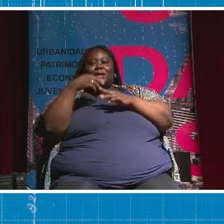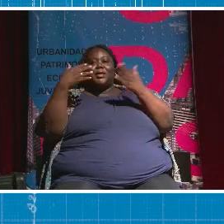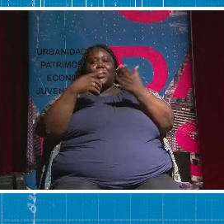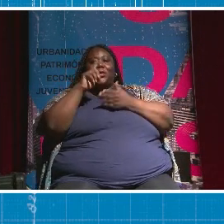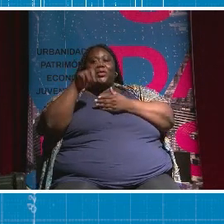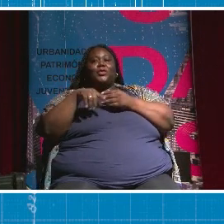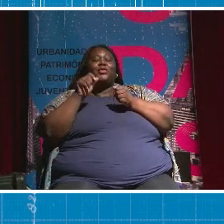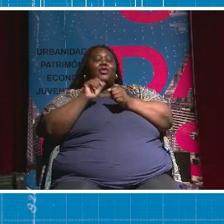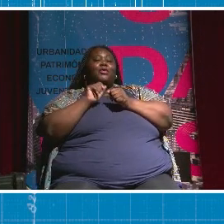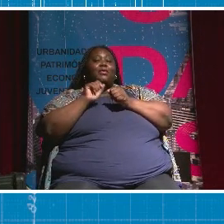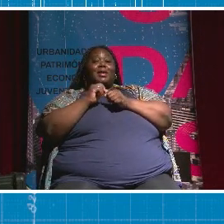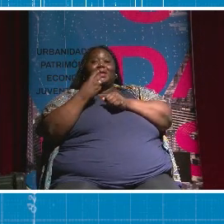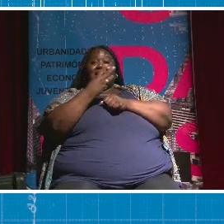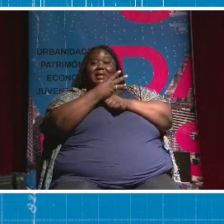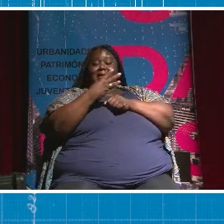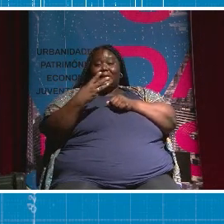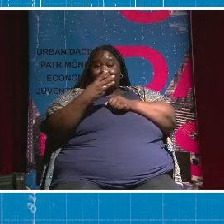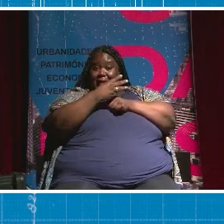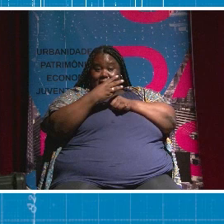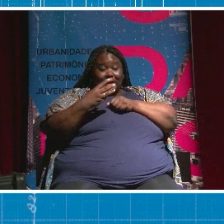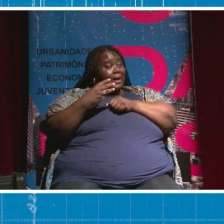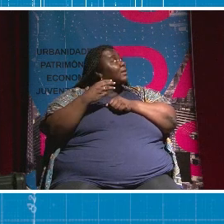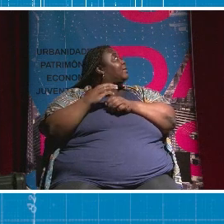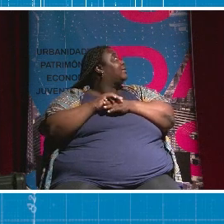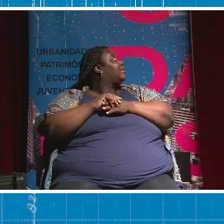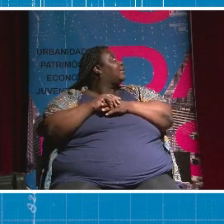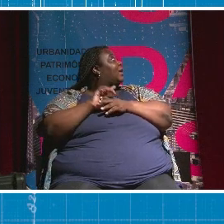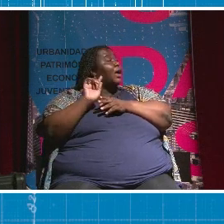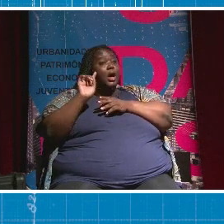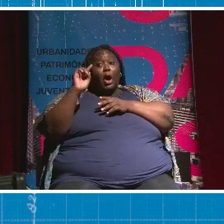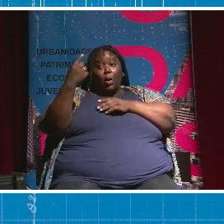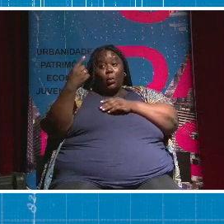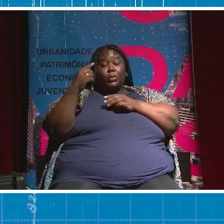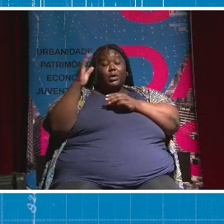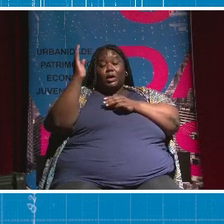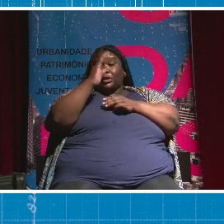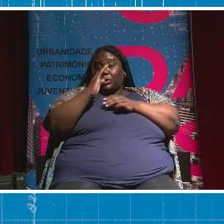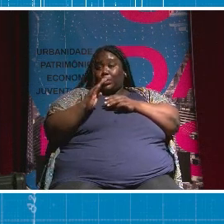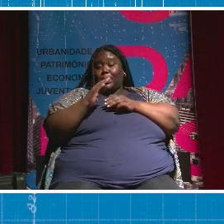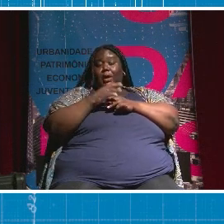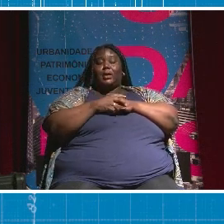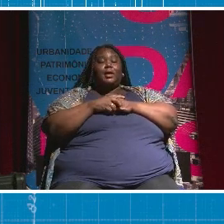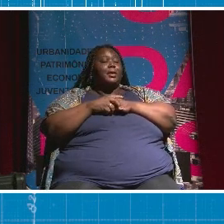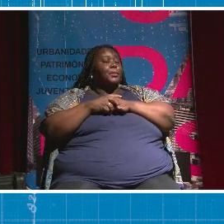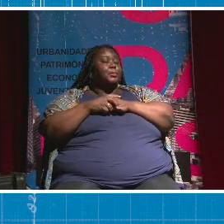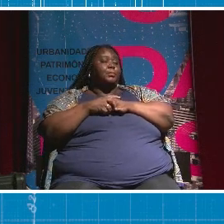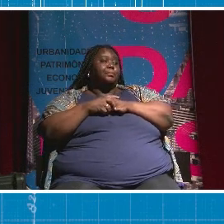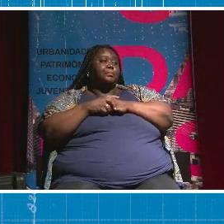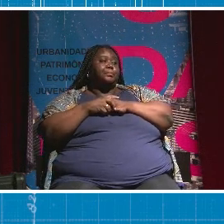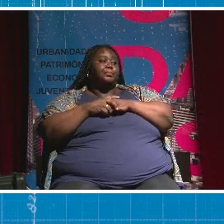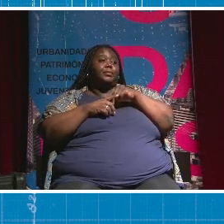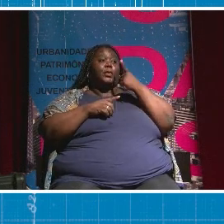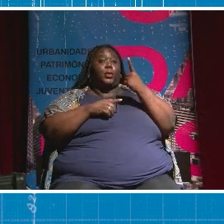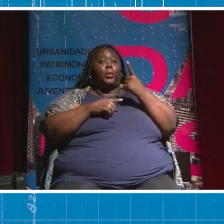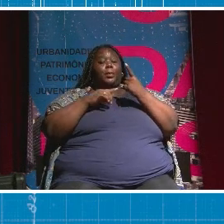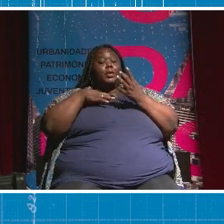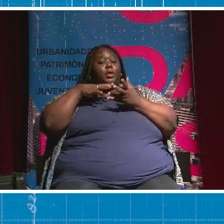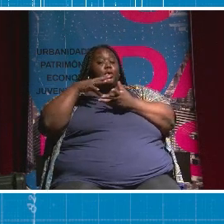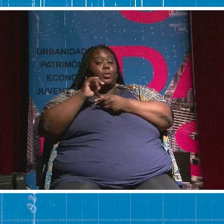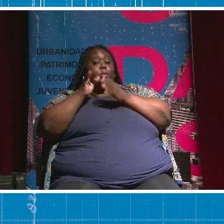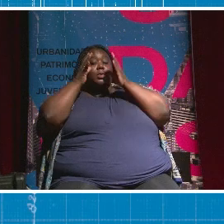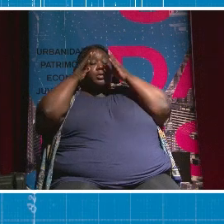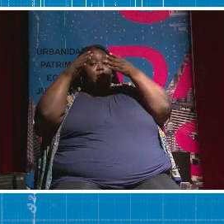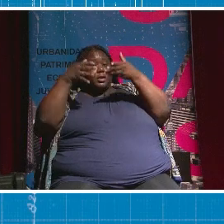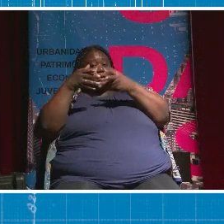Brasil temos 33 cátedras, ela é a única no Brasil e uma das 3 no mundo que tem o